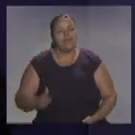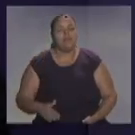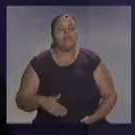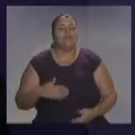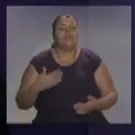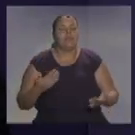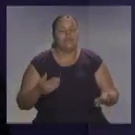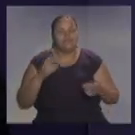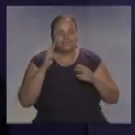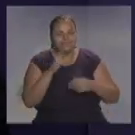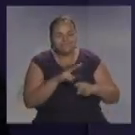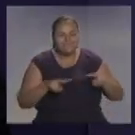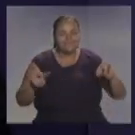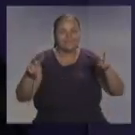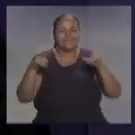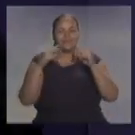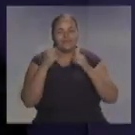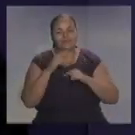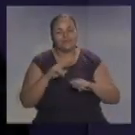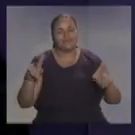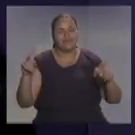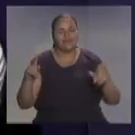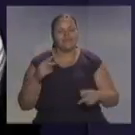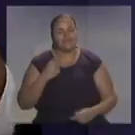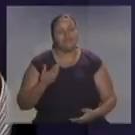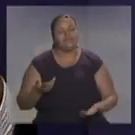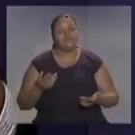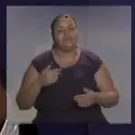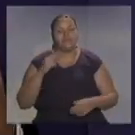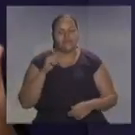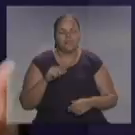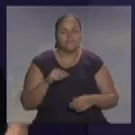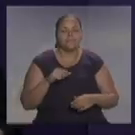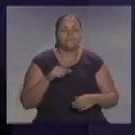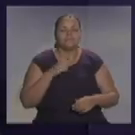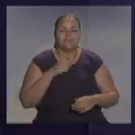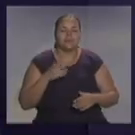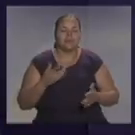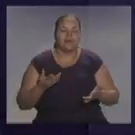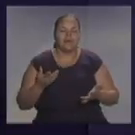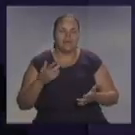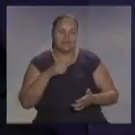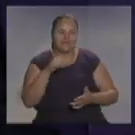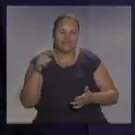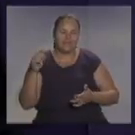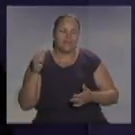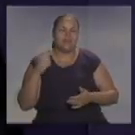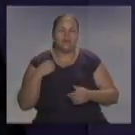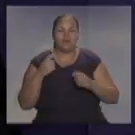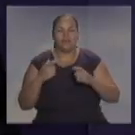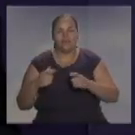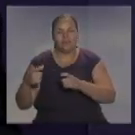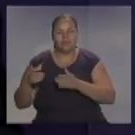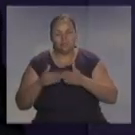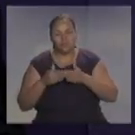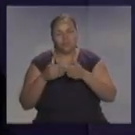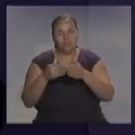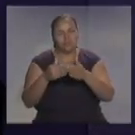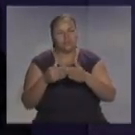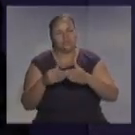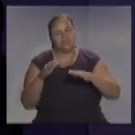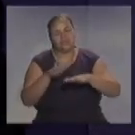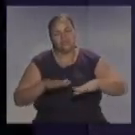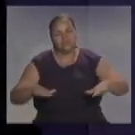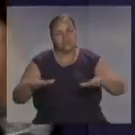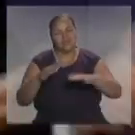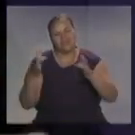realmente uma visão diferente da minha. E esse equipamento que era muito feio, a região do Porto, na